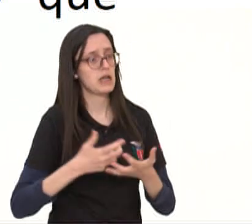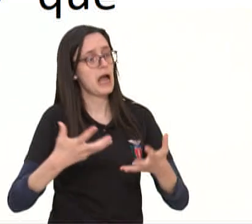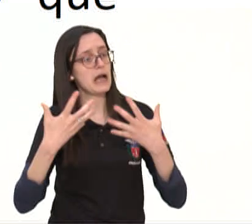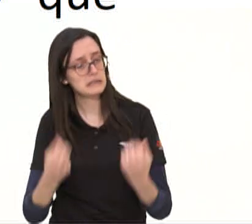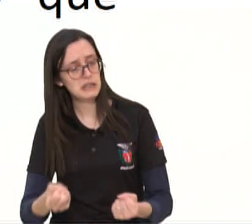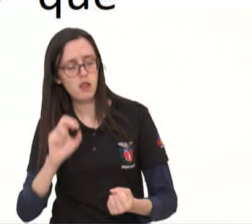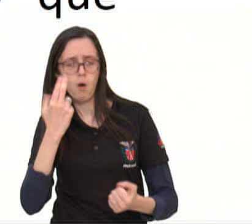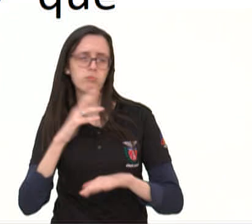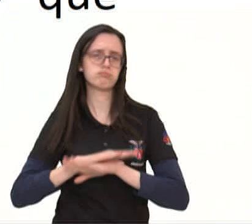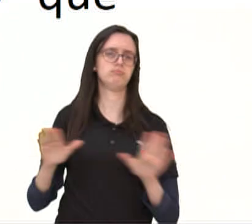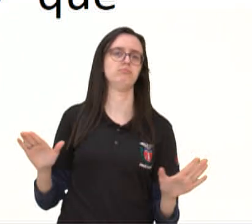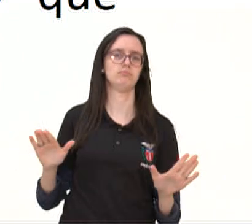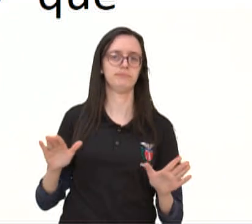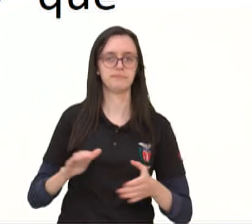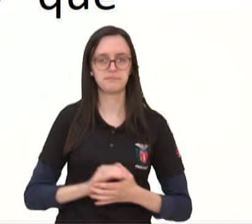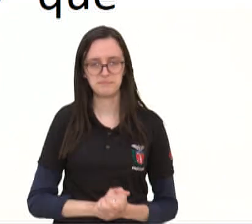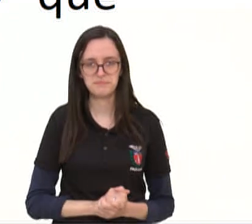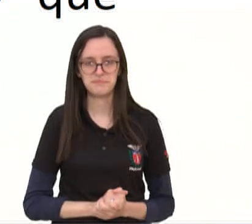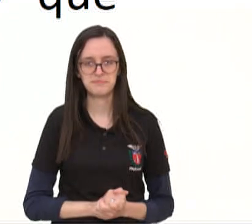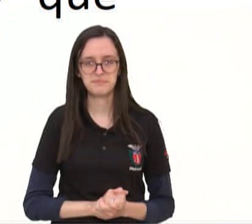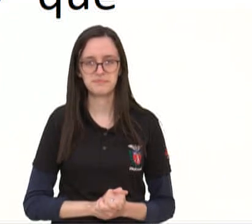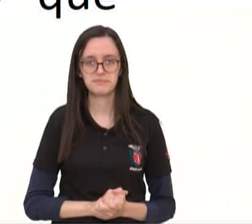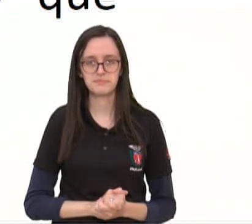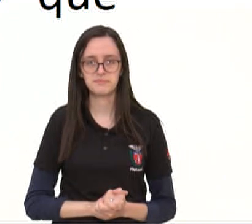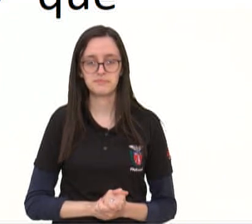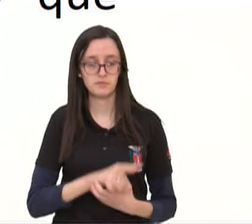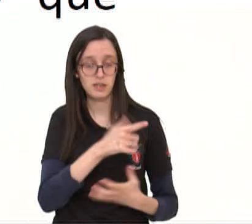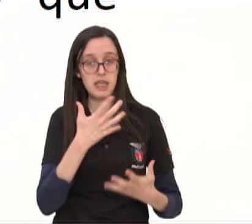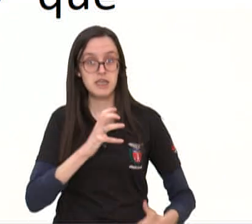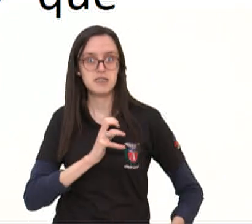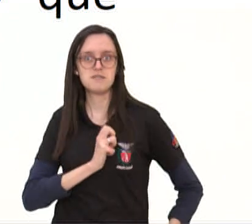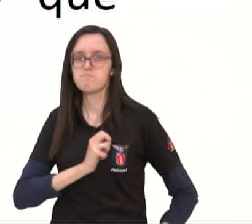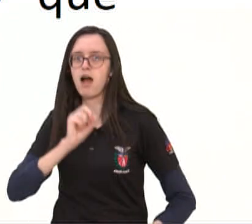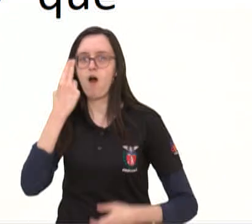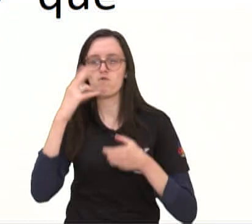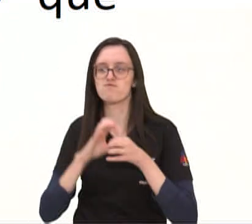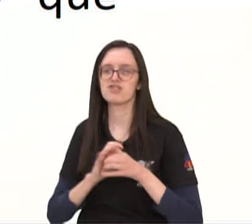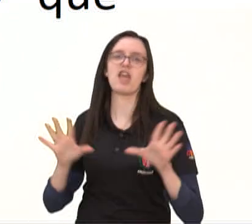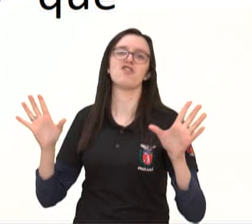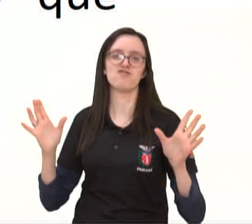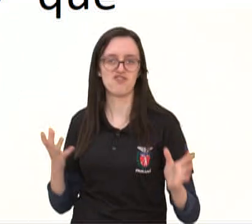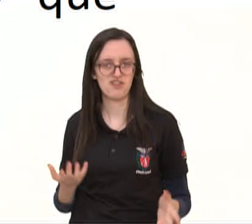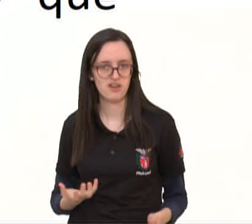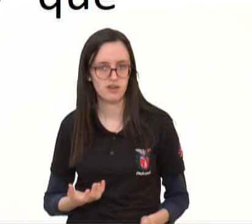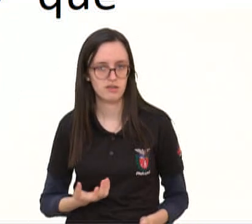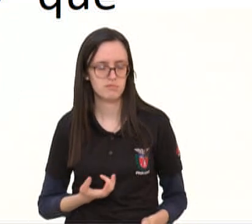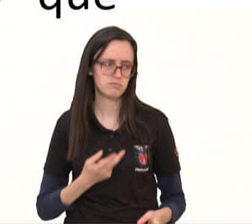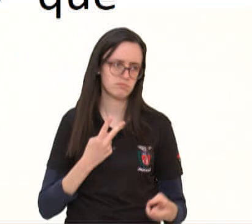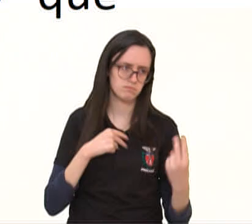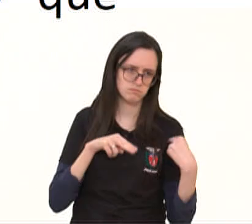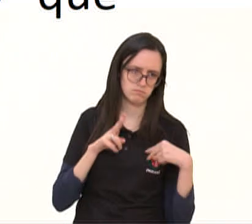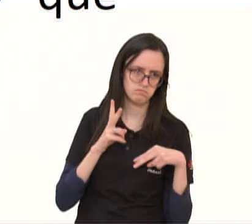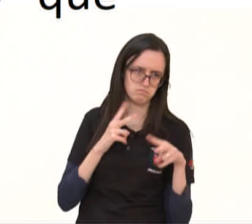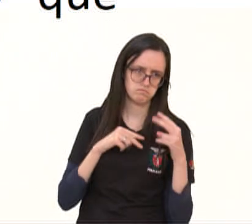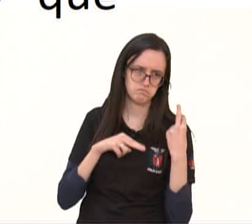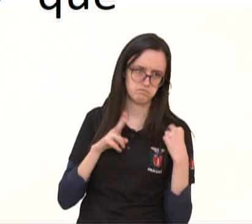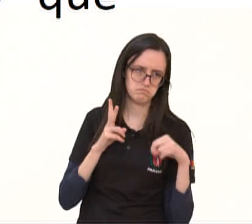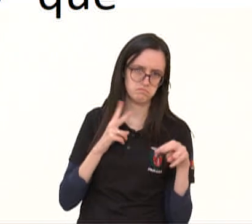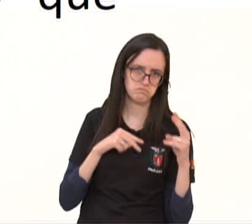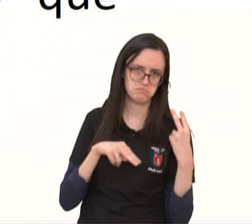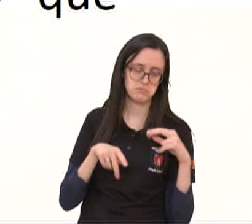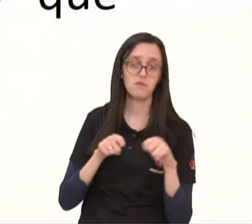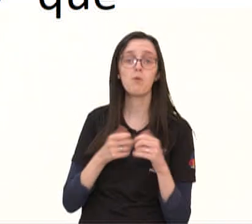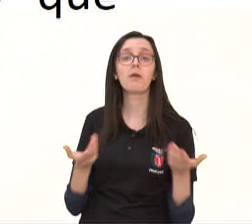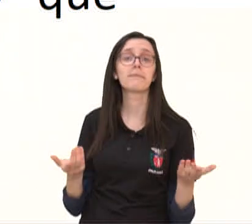pegar ou largar, ame-o ou deixe-o. Eles se olharam, o que